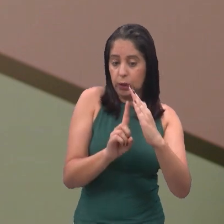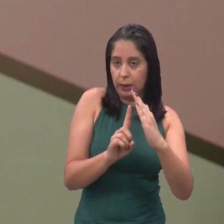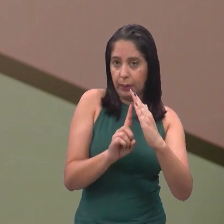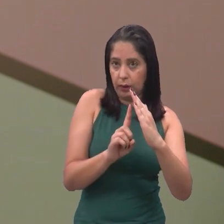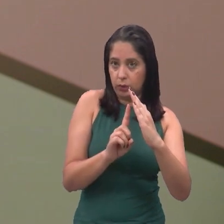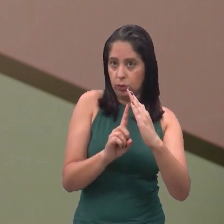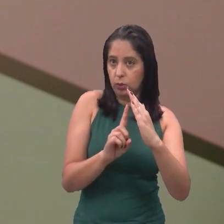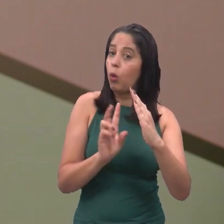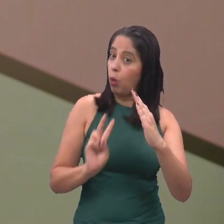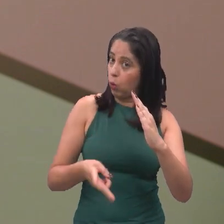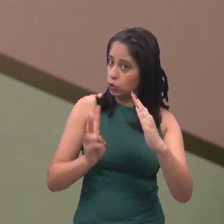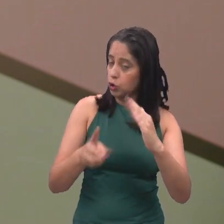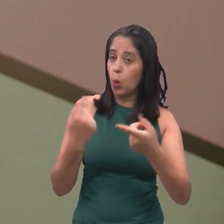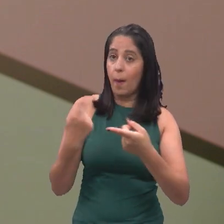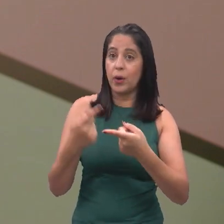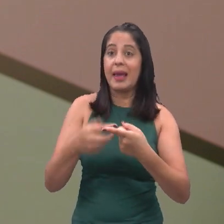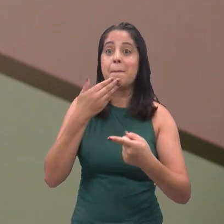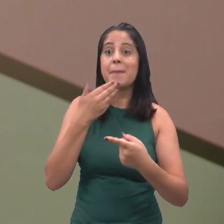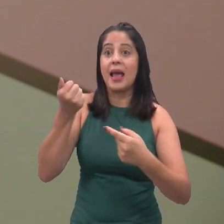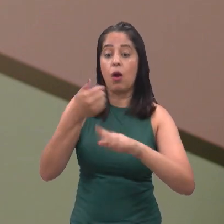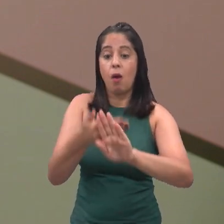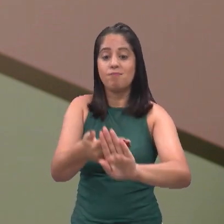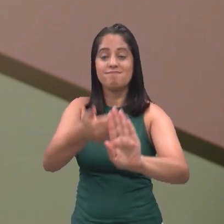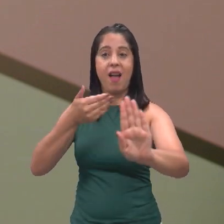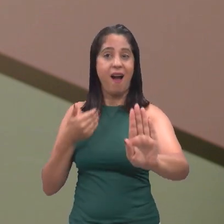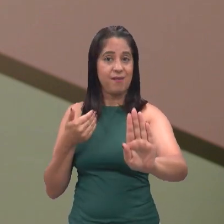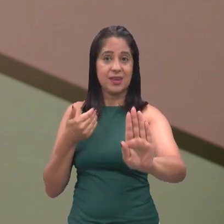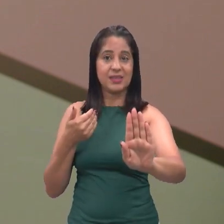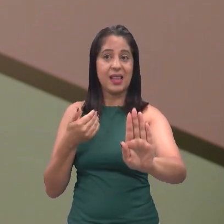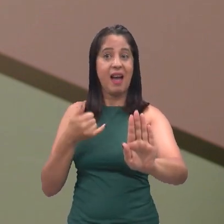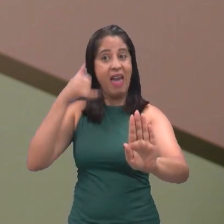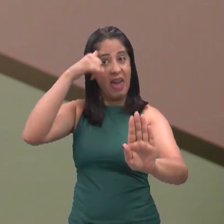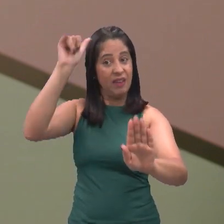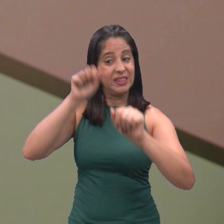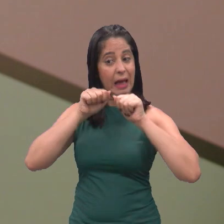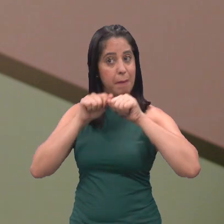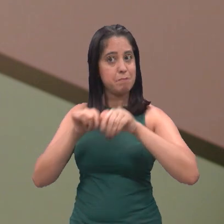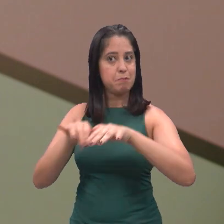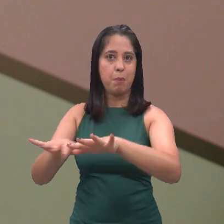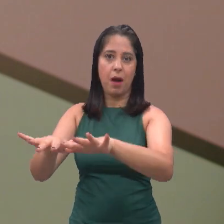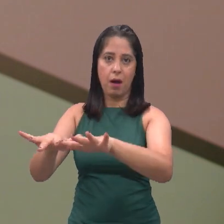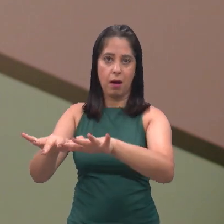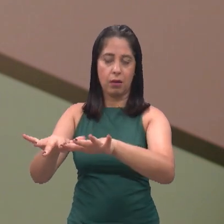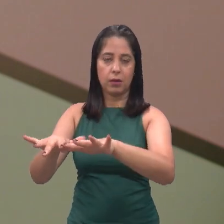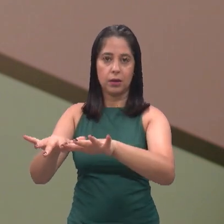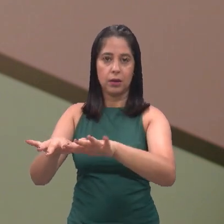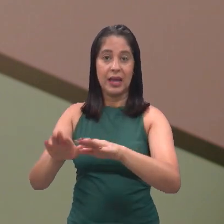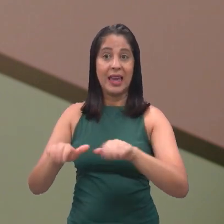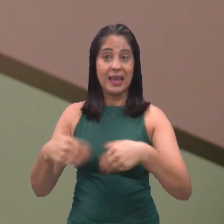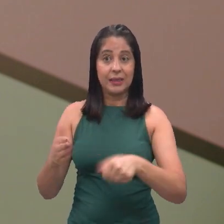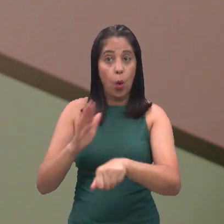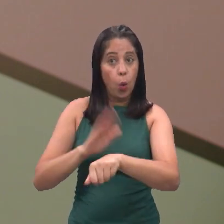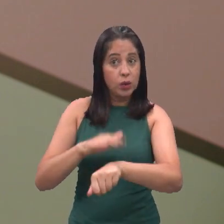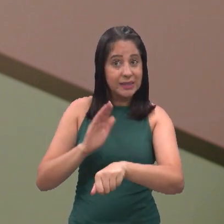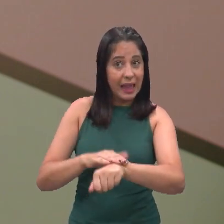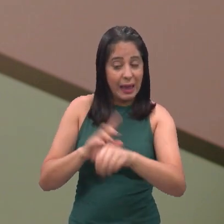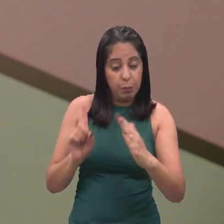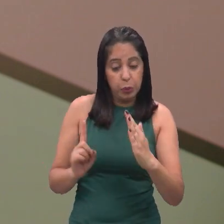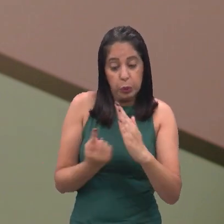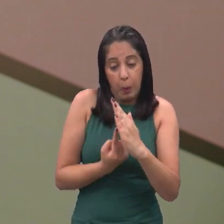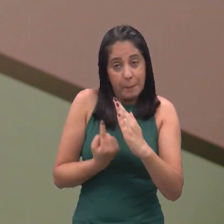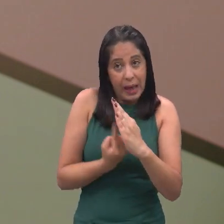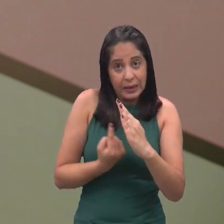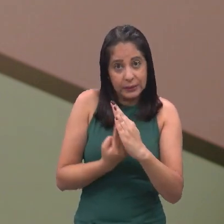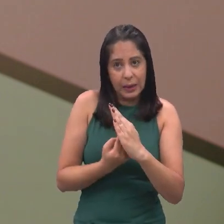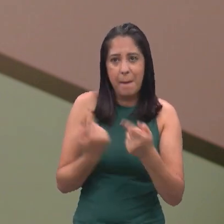casa, afastado das outras pessoas, para que não ocorra disseminação. Então, o tempo de isolamento que mudou. Então, antigamente, a pessoa